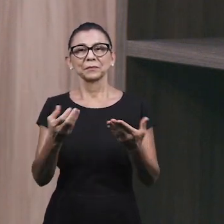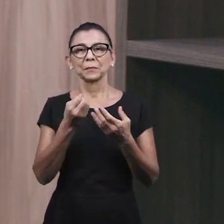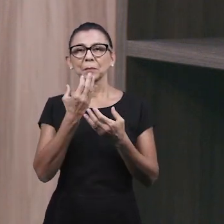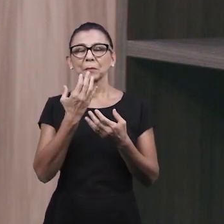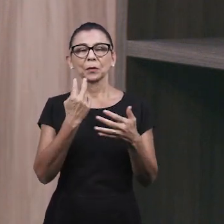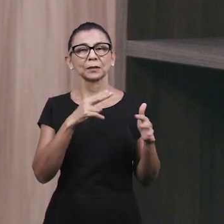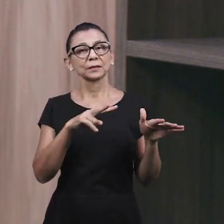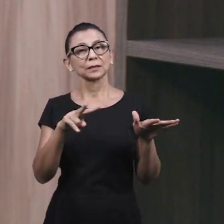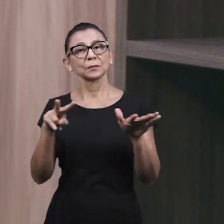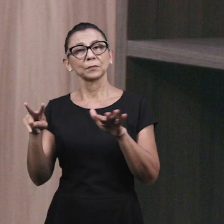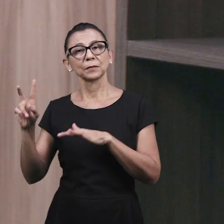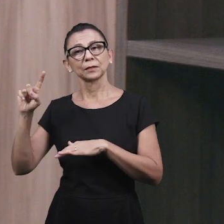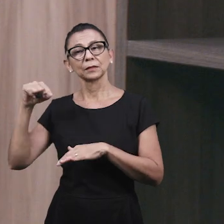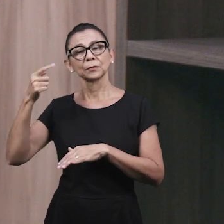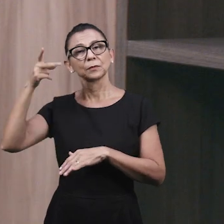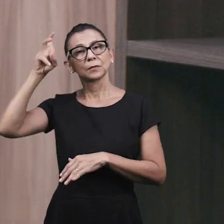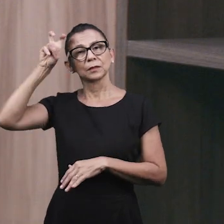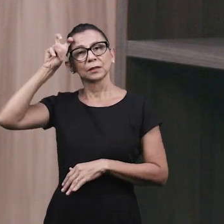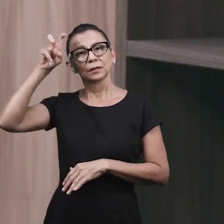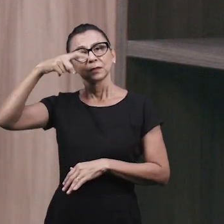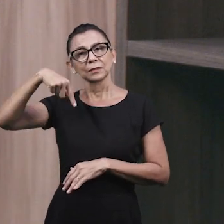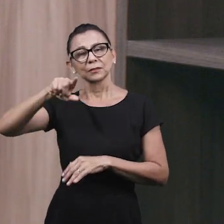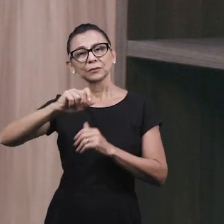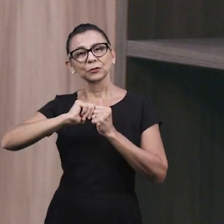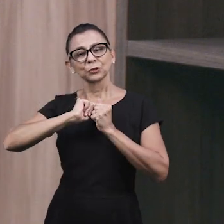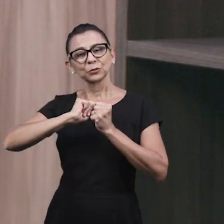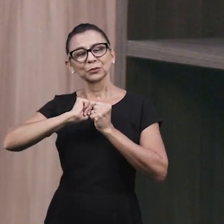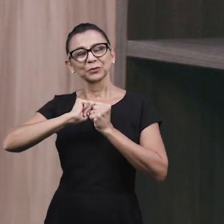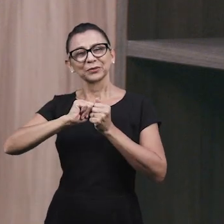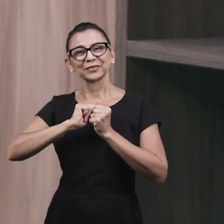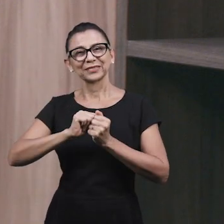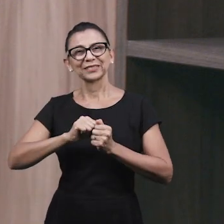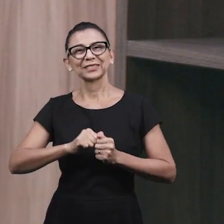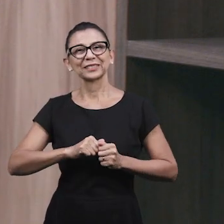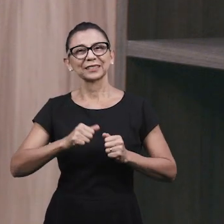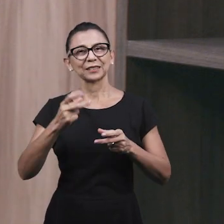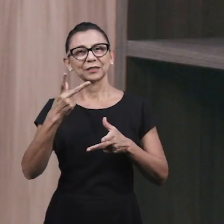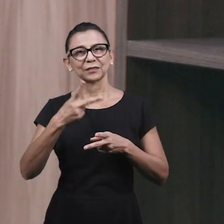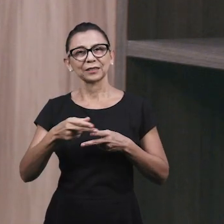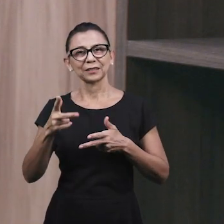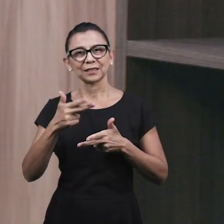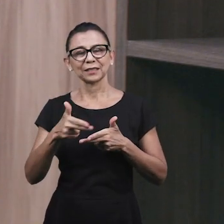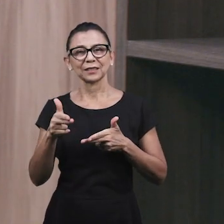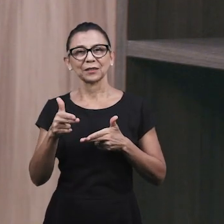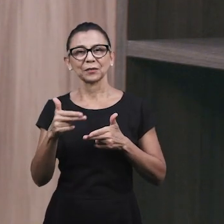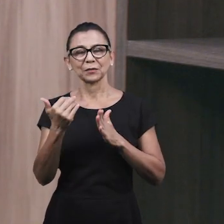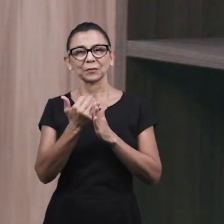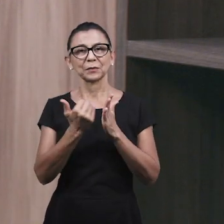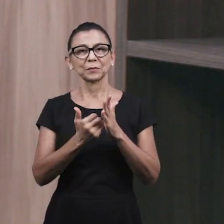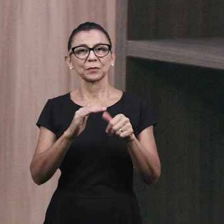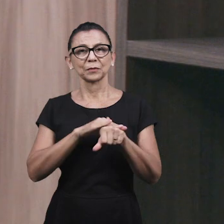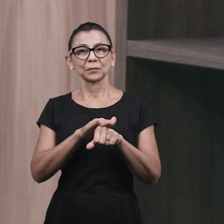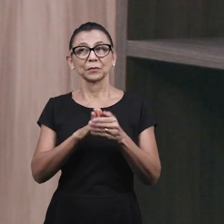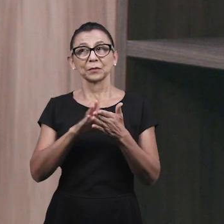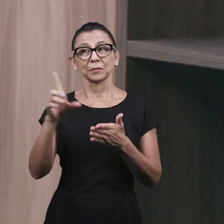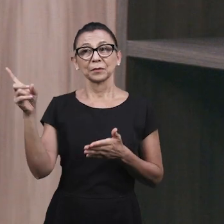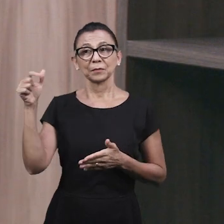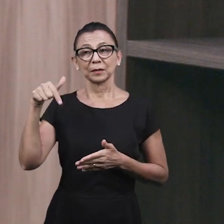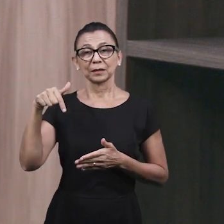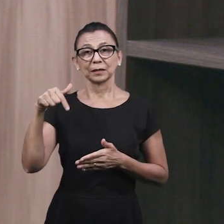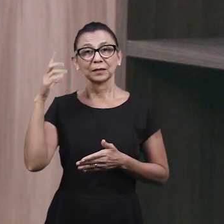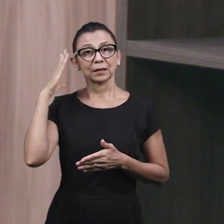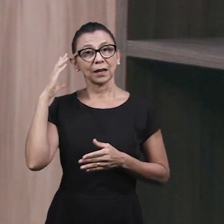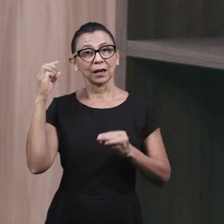boa semana e que na próxima quinta-feira estejamos juntos mais uma vez em mais uma edição do programa Conversas Bíblicas, aqui na Rádio Manaim, você que está